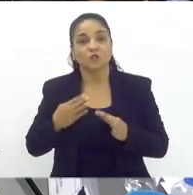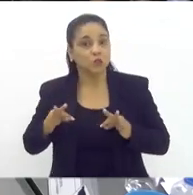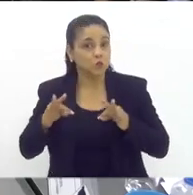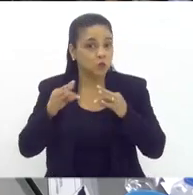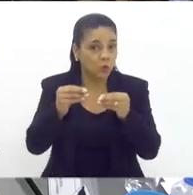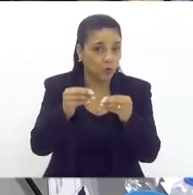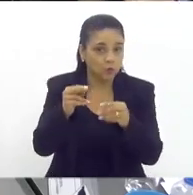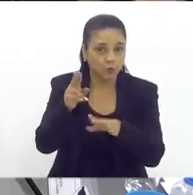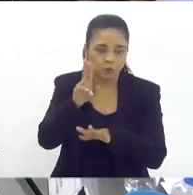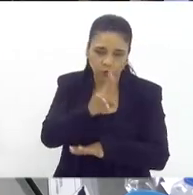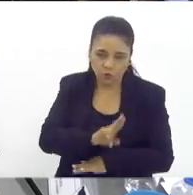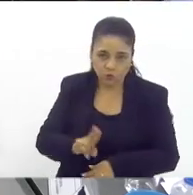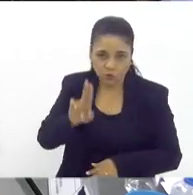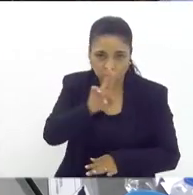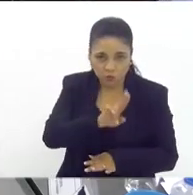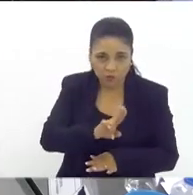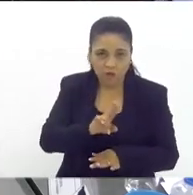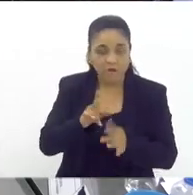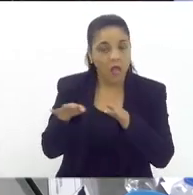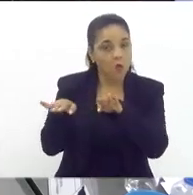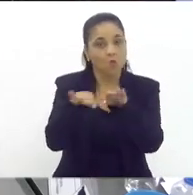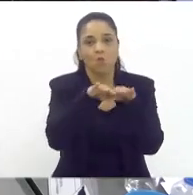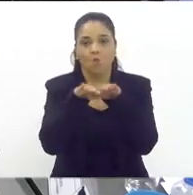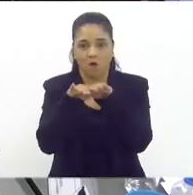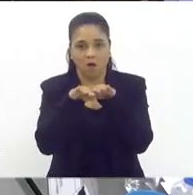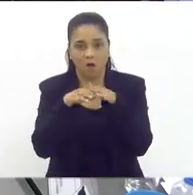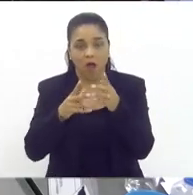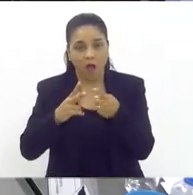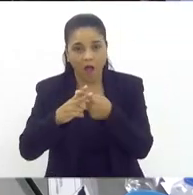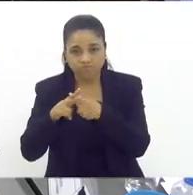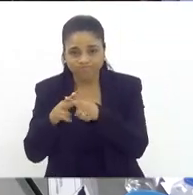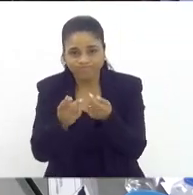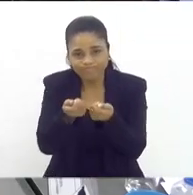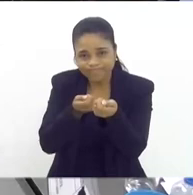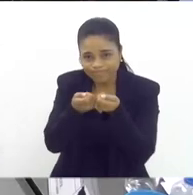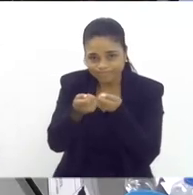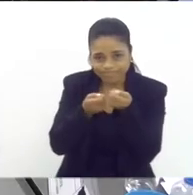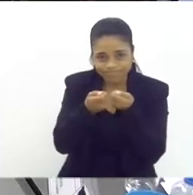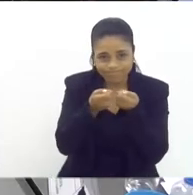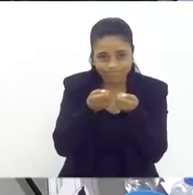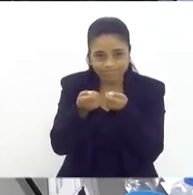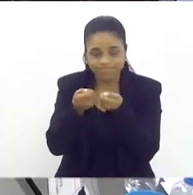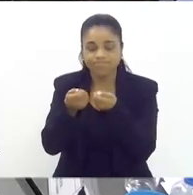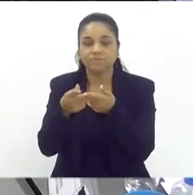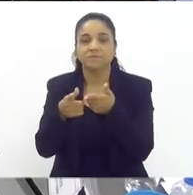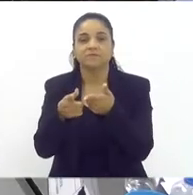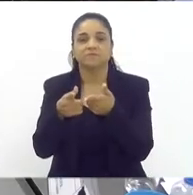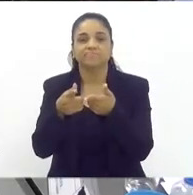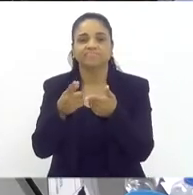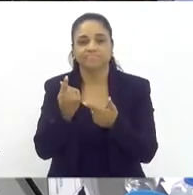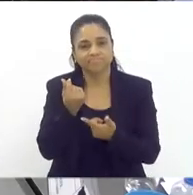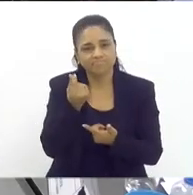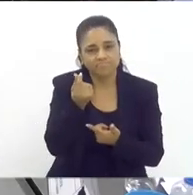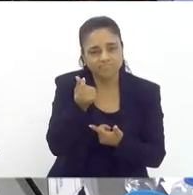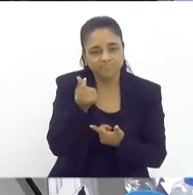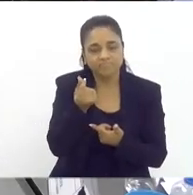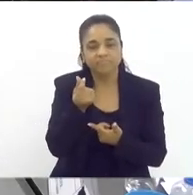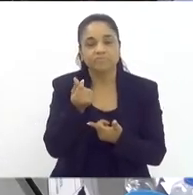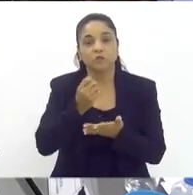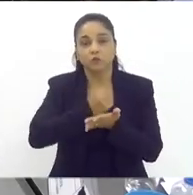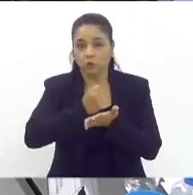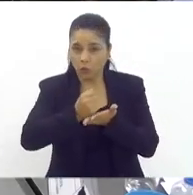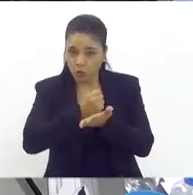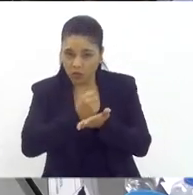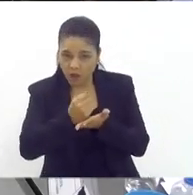usuários iguais essa modificação esse ajuste foi para um processo de amadurecimento aperfeiçoamento perdão do